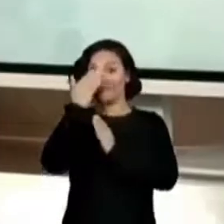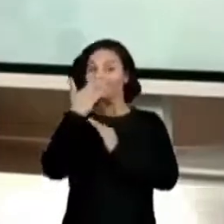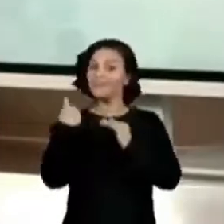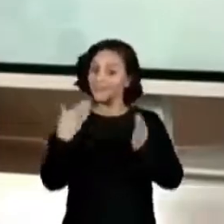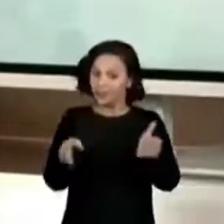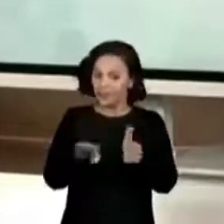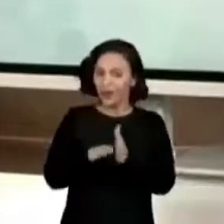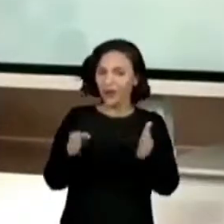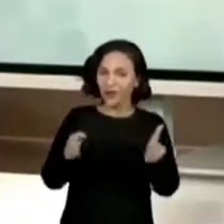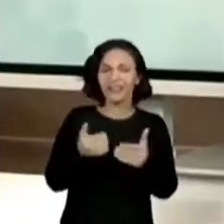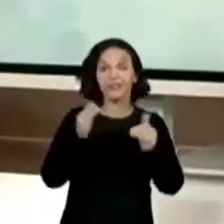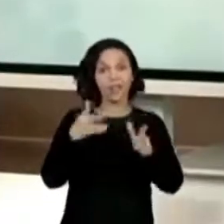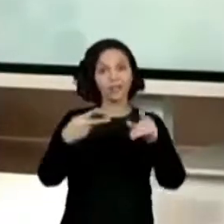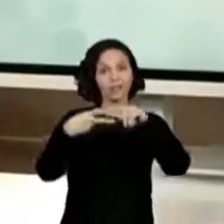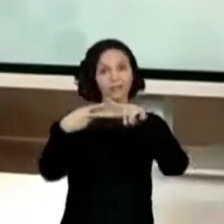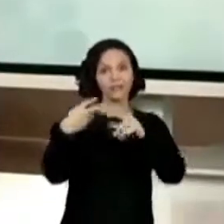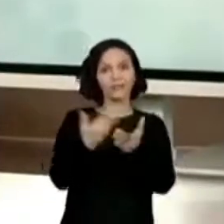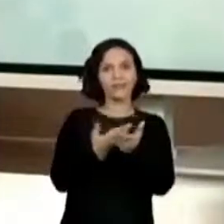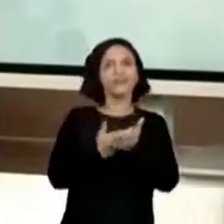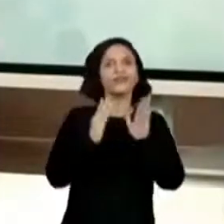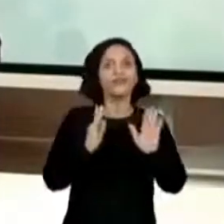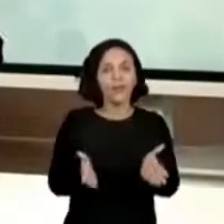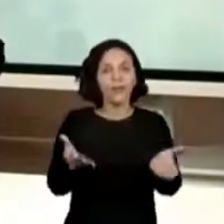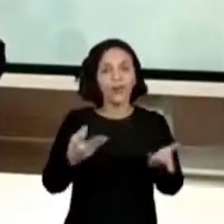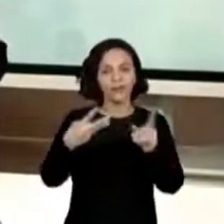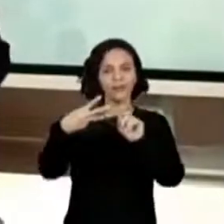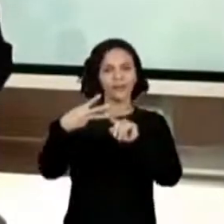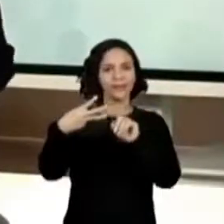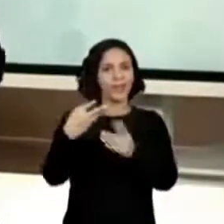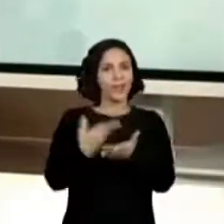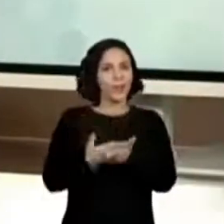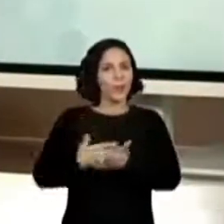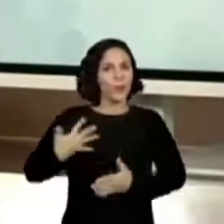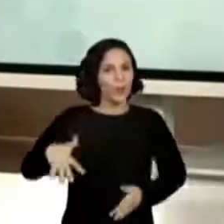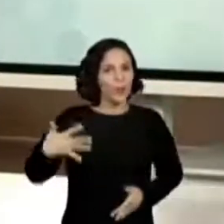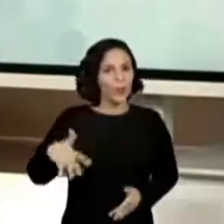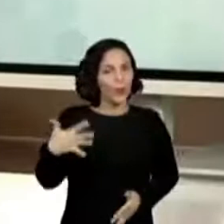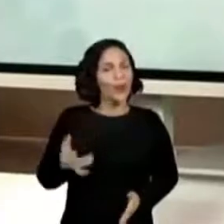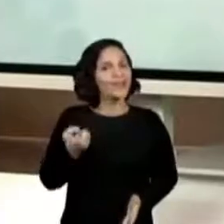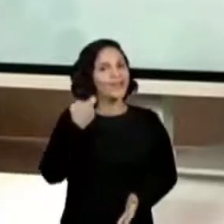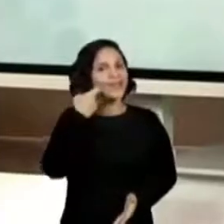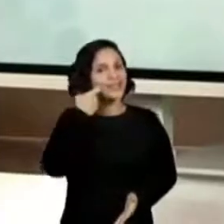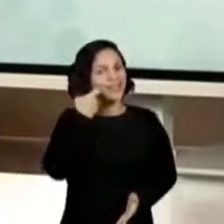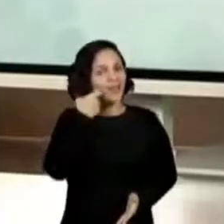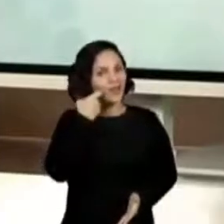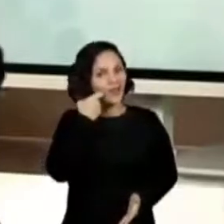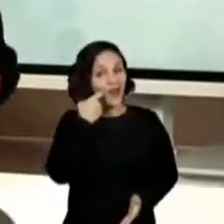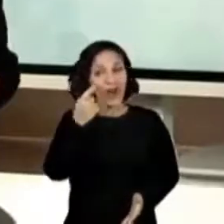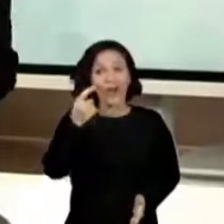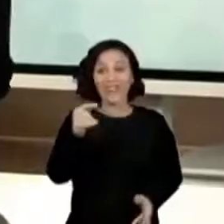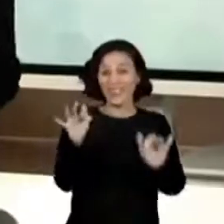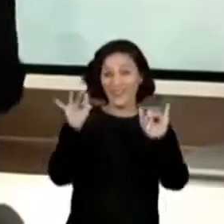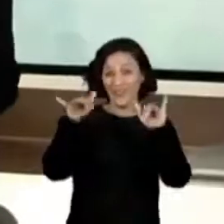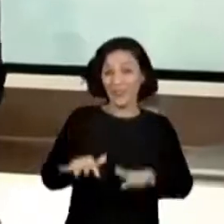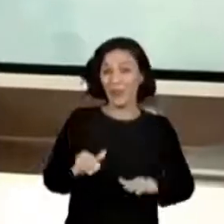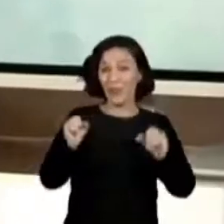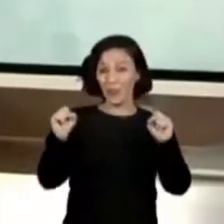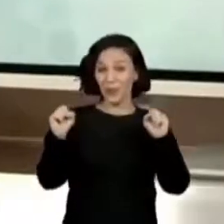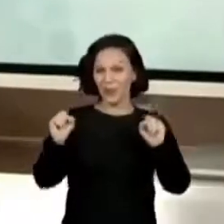aula. Já foram duas aulas. Estamos na terceira aula, numa sexta-feira. Tá